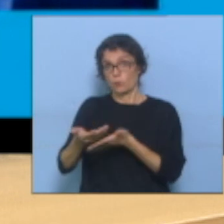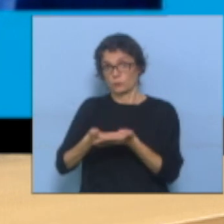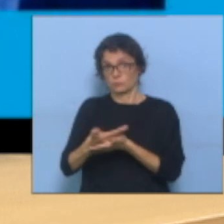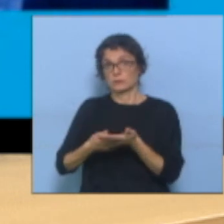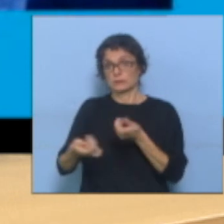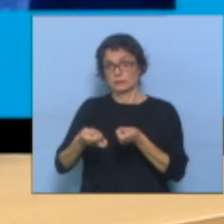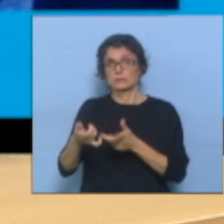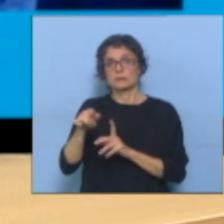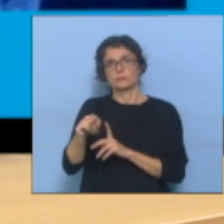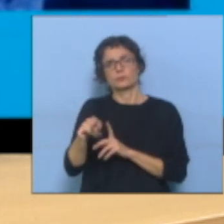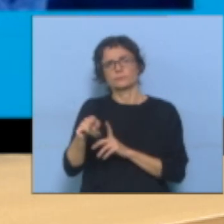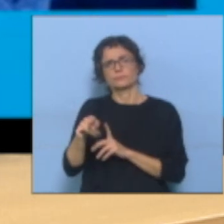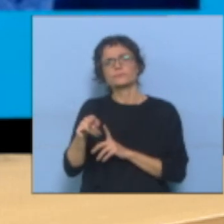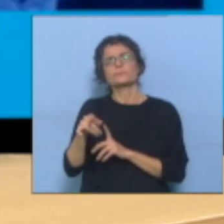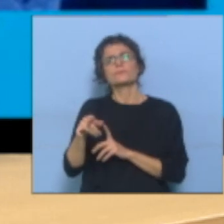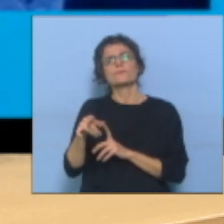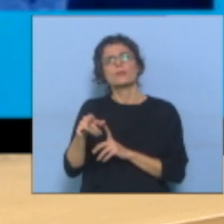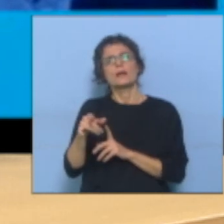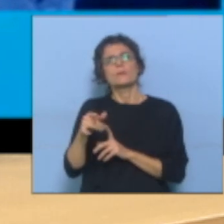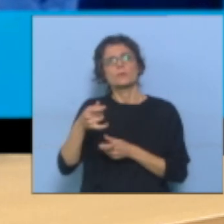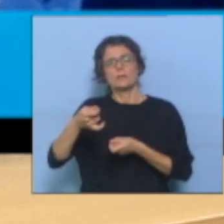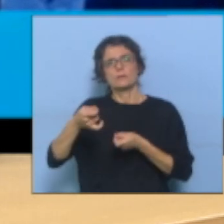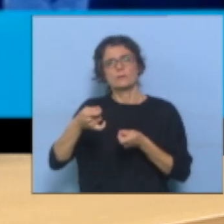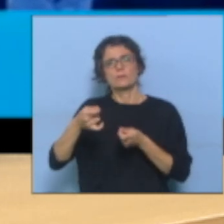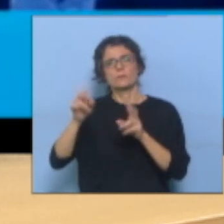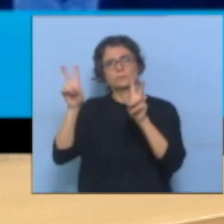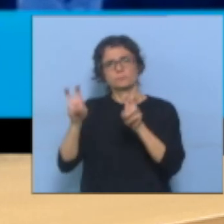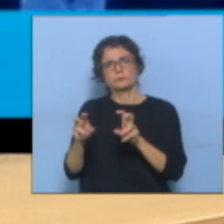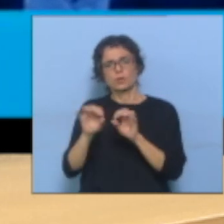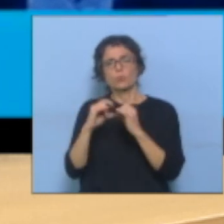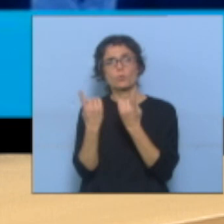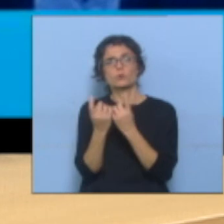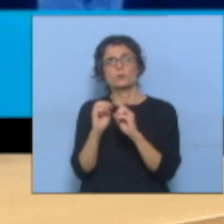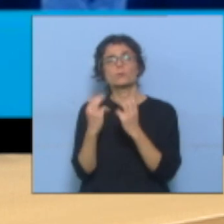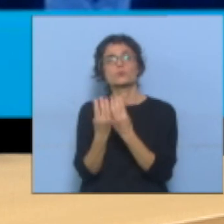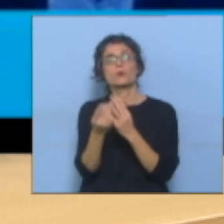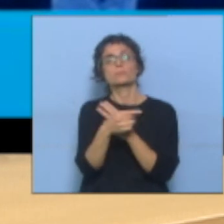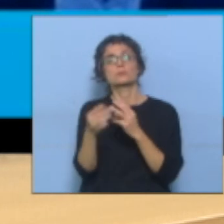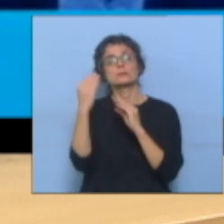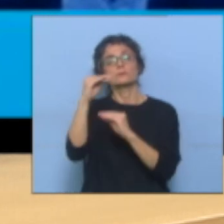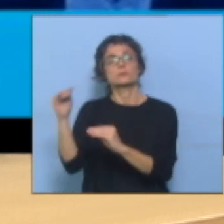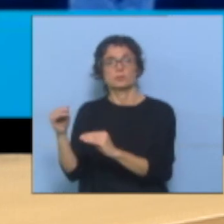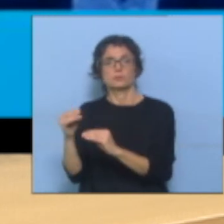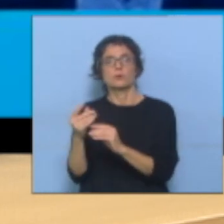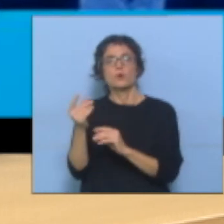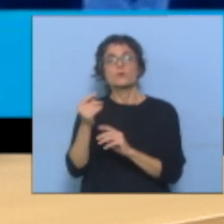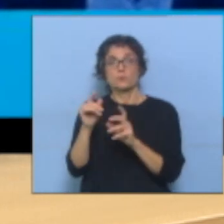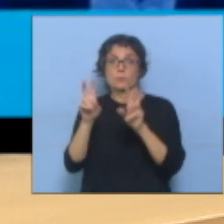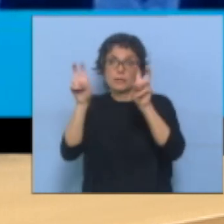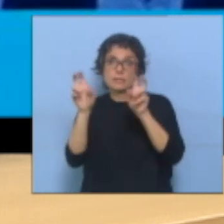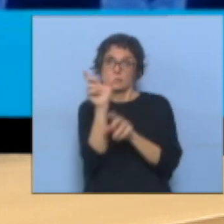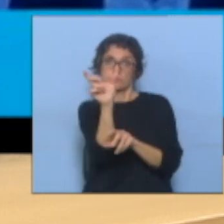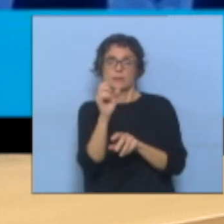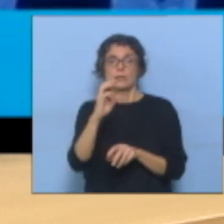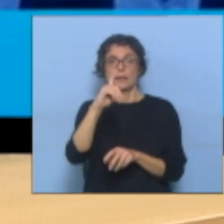formação sobre a economia de Francisco, os princípios que estão associados, uma maior inclusão, uma maior justiça